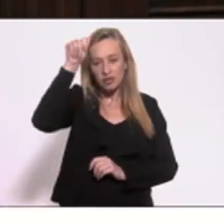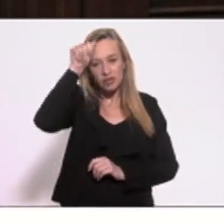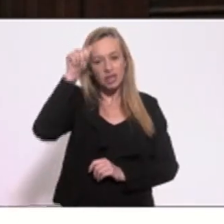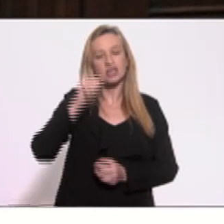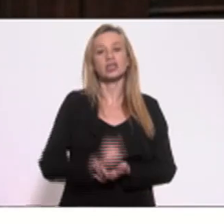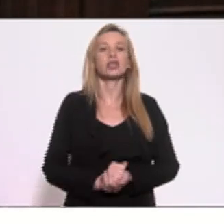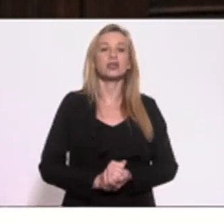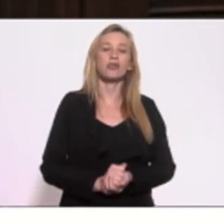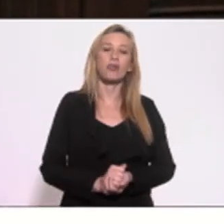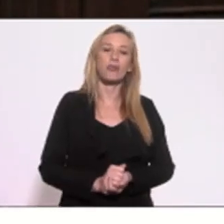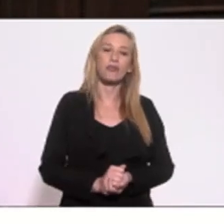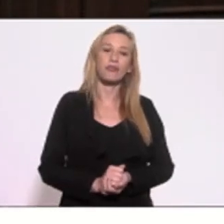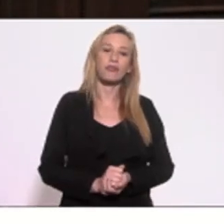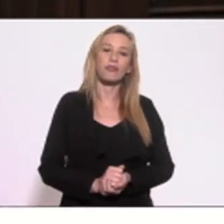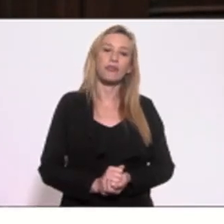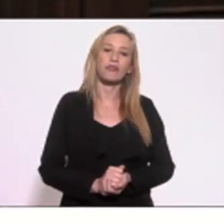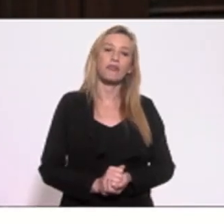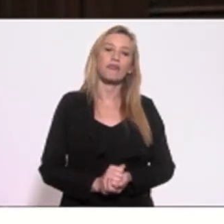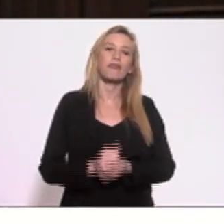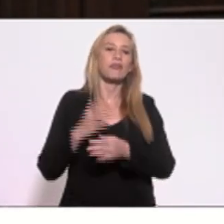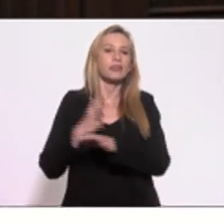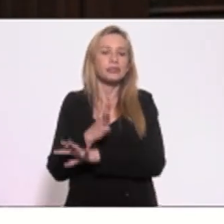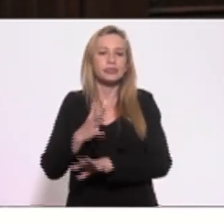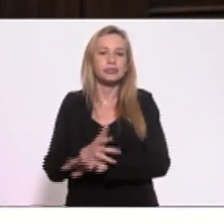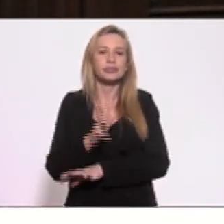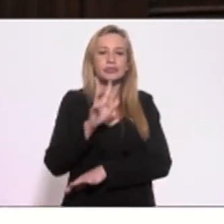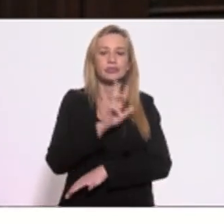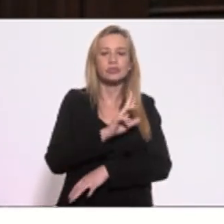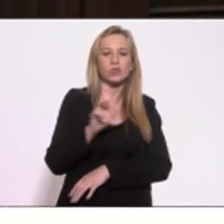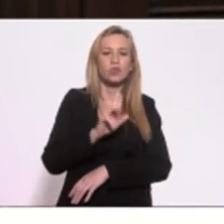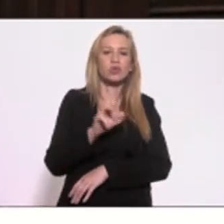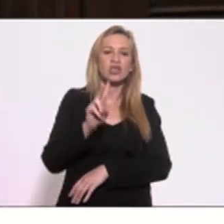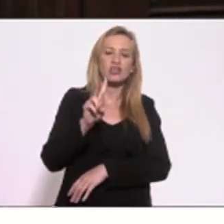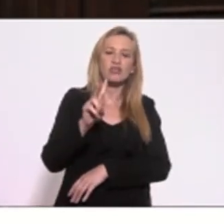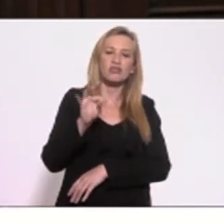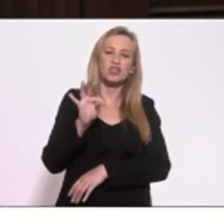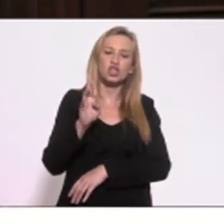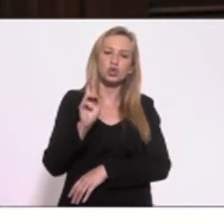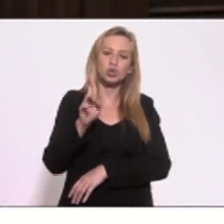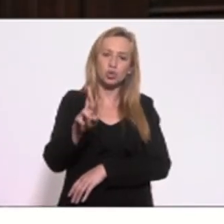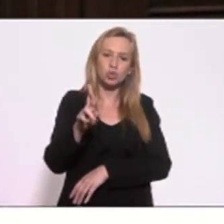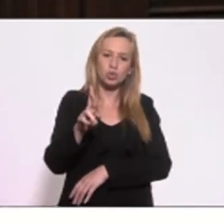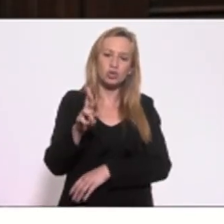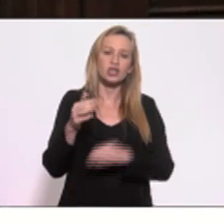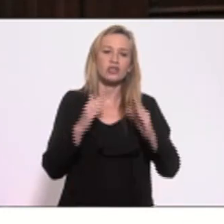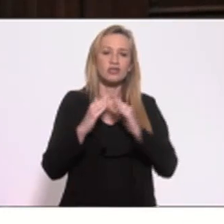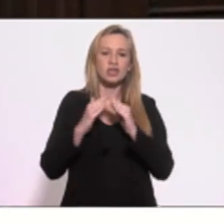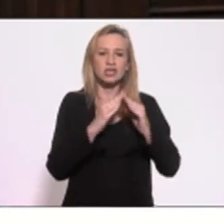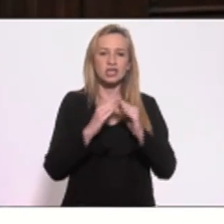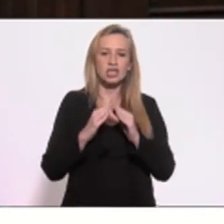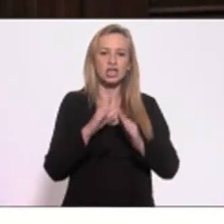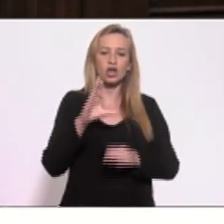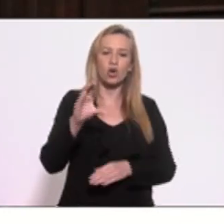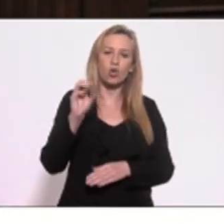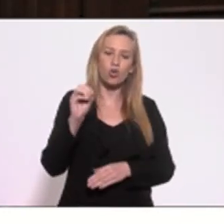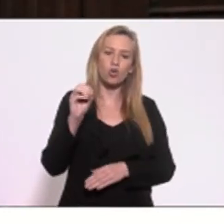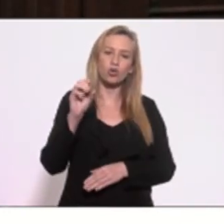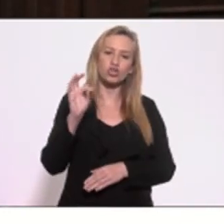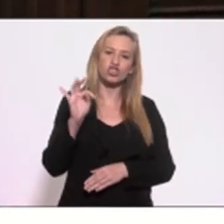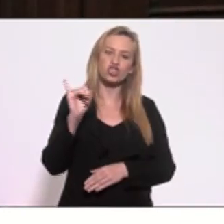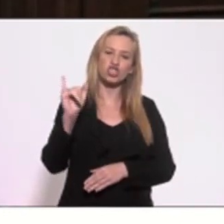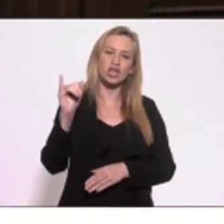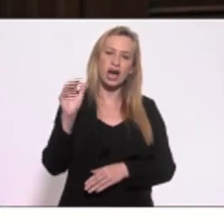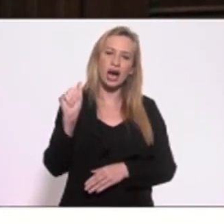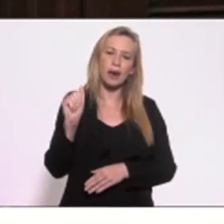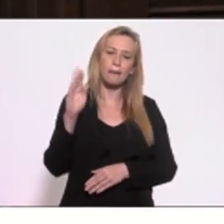governista de uma cidade chamada Vinto, que é vizinha de Cochabamba. Ela foi humilhada publicamente